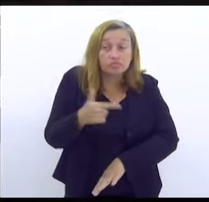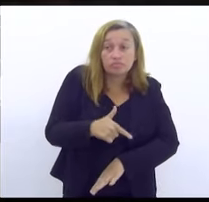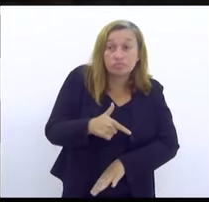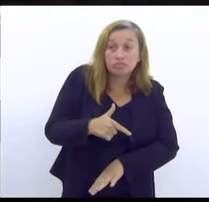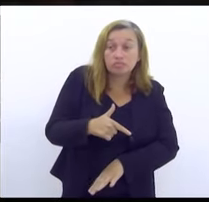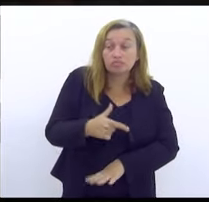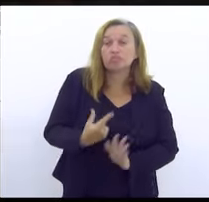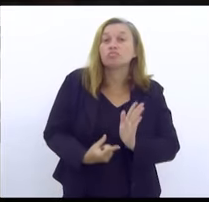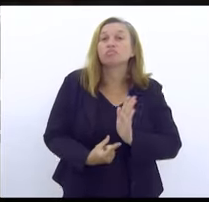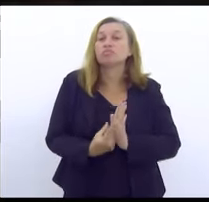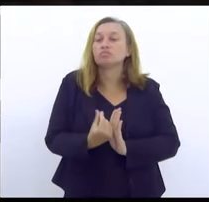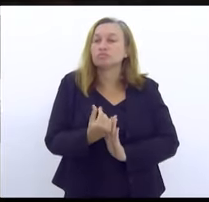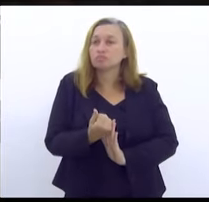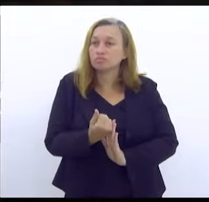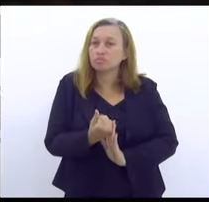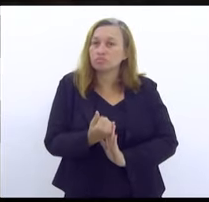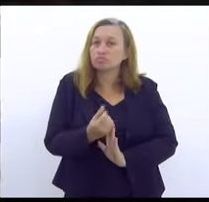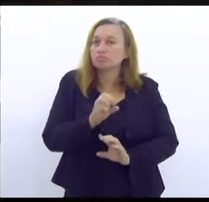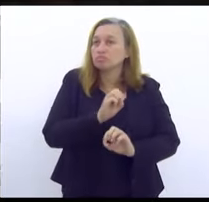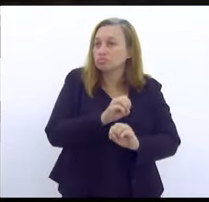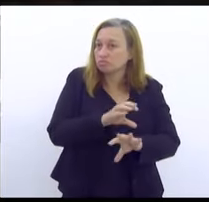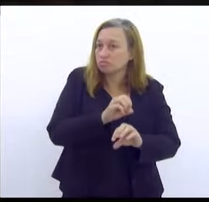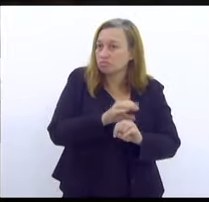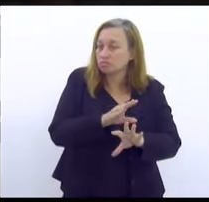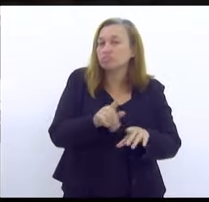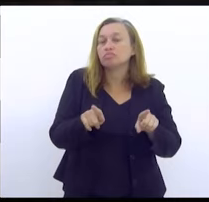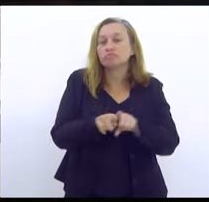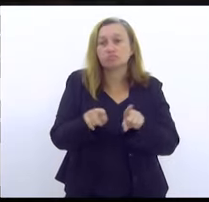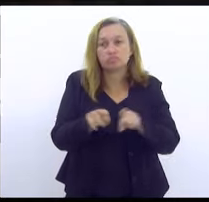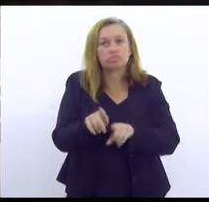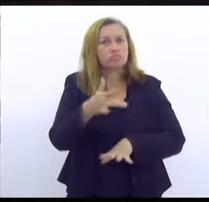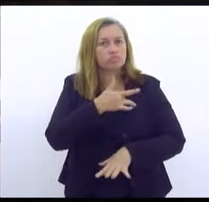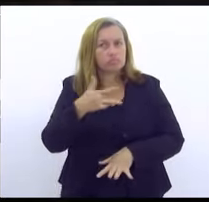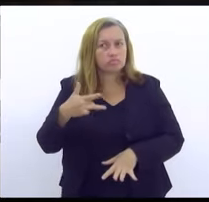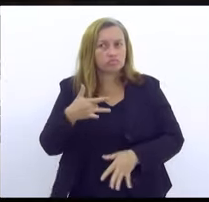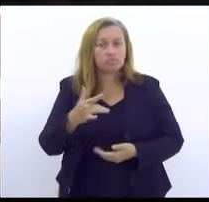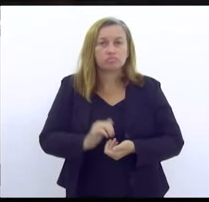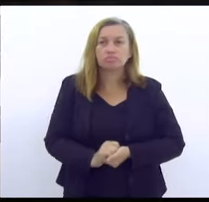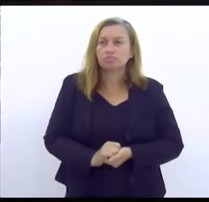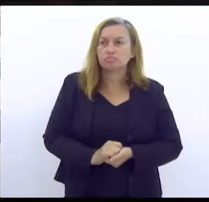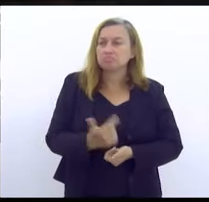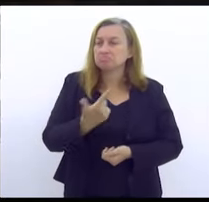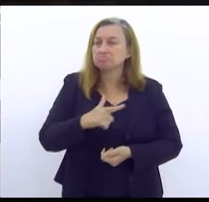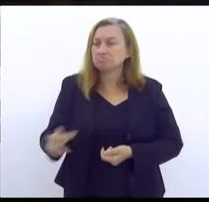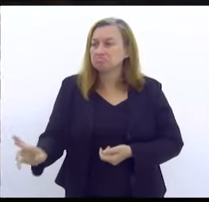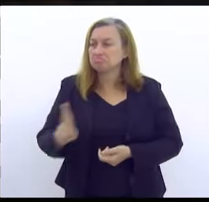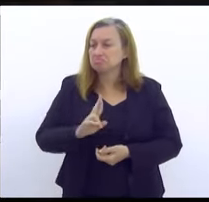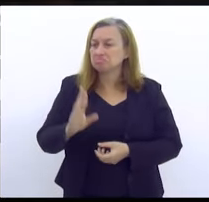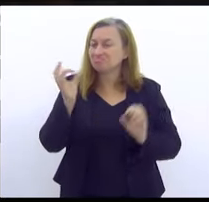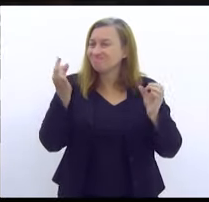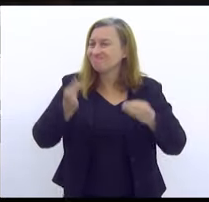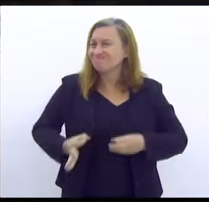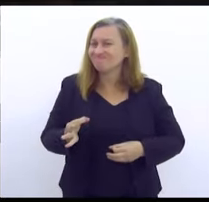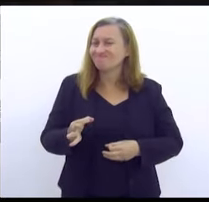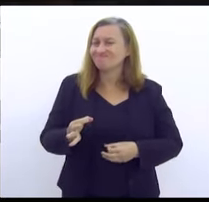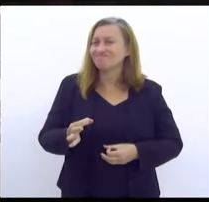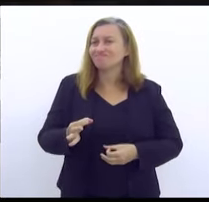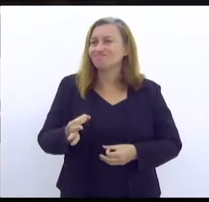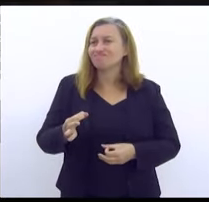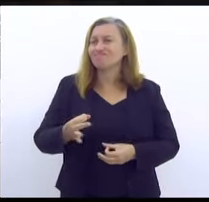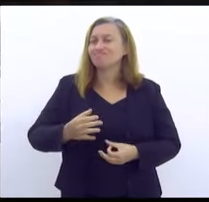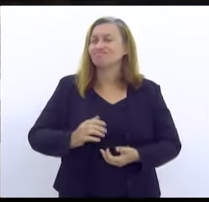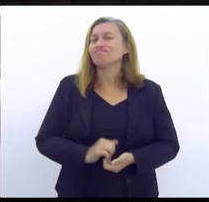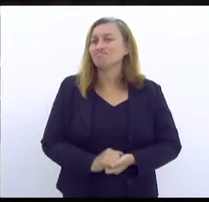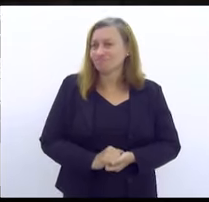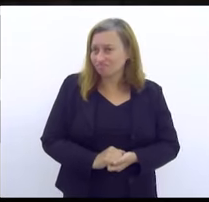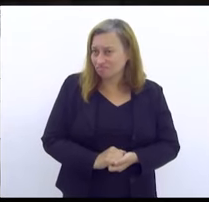orçamento previsto para a educação e para a saúde. E, no entanto, não temos respostas concretas a